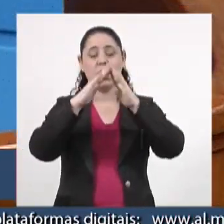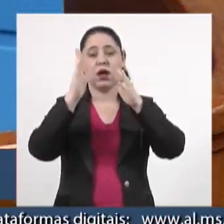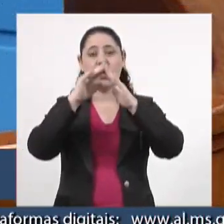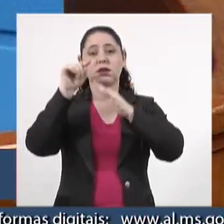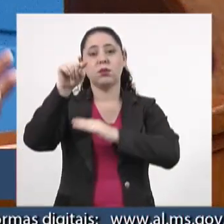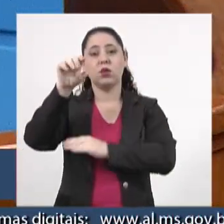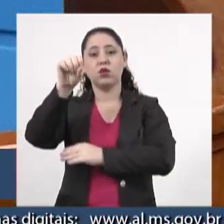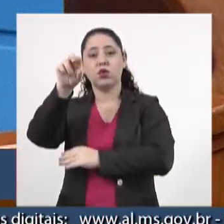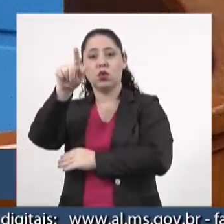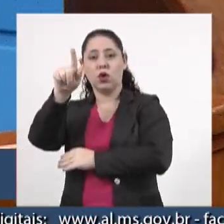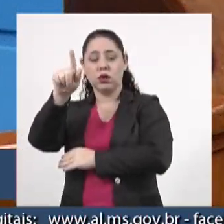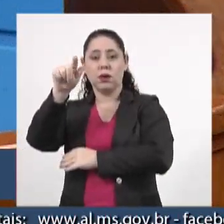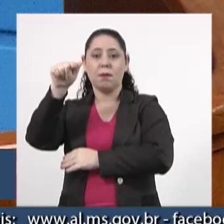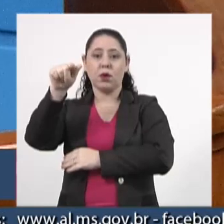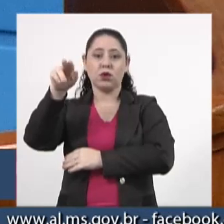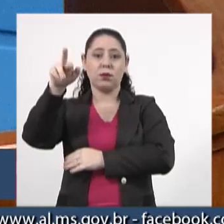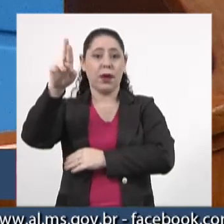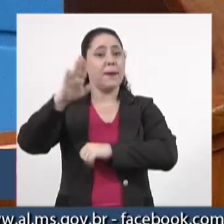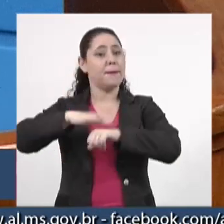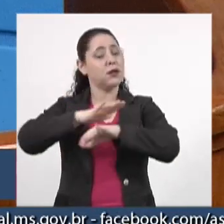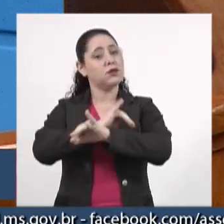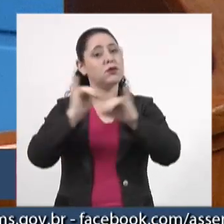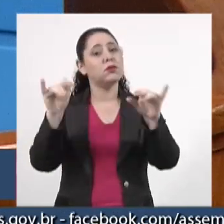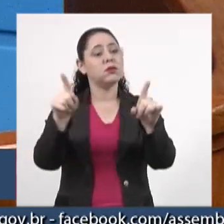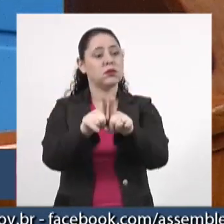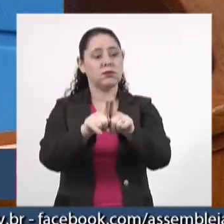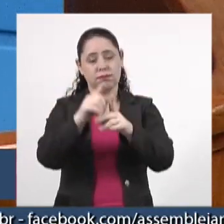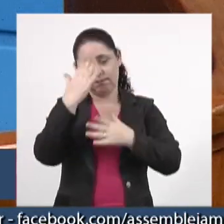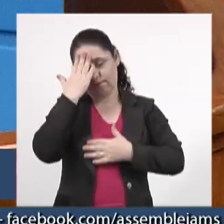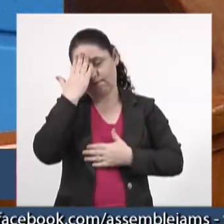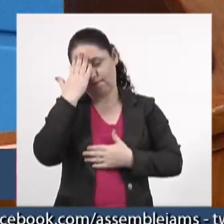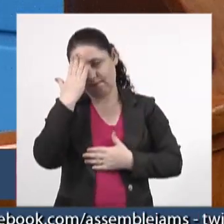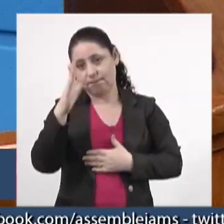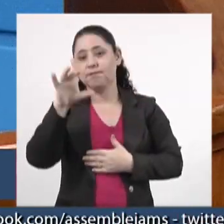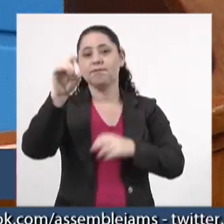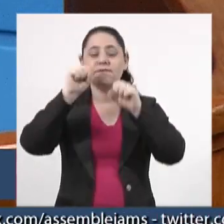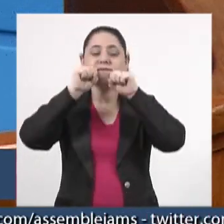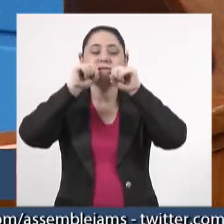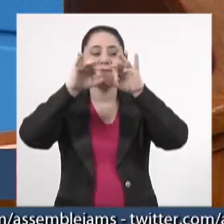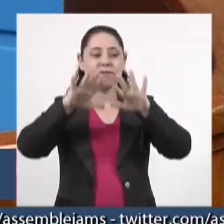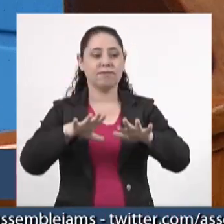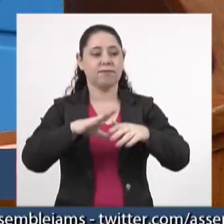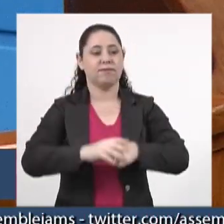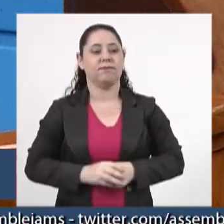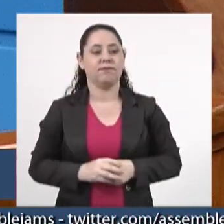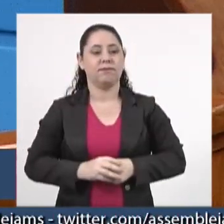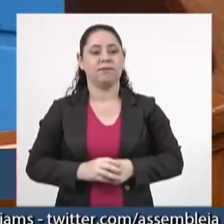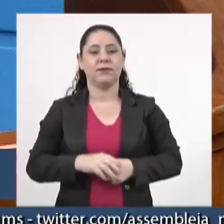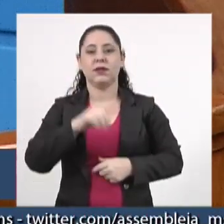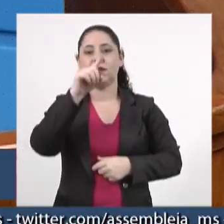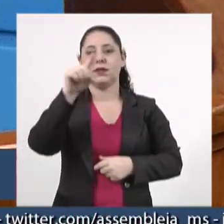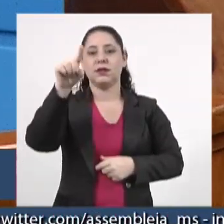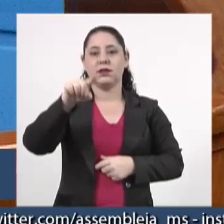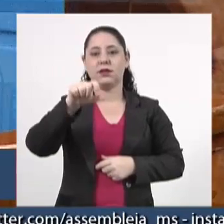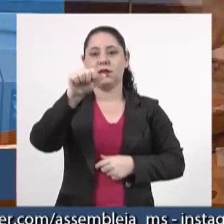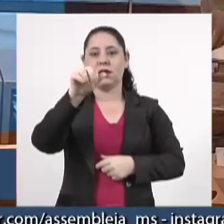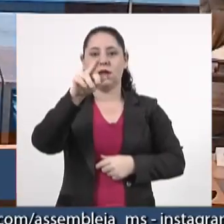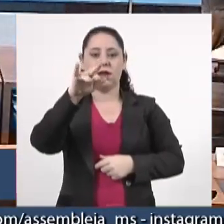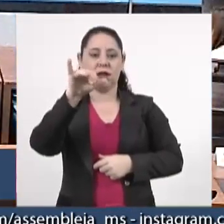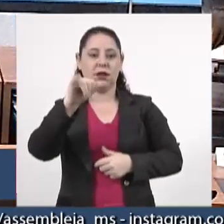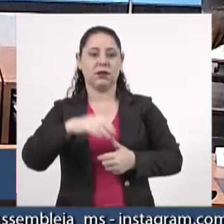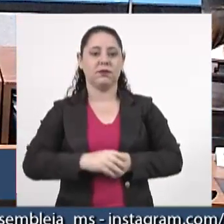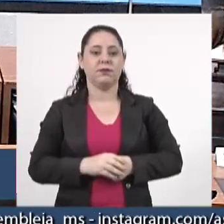segundacasa.org.br. E lá vocês têm mais informações. Muito obrigado. Deus abençoe. Senhora Zaira, por gentileza,